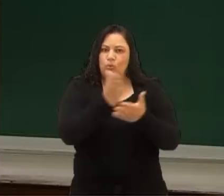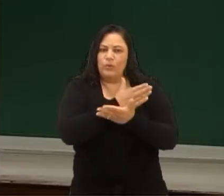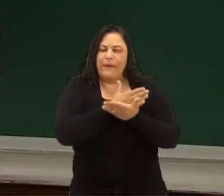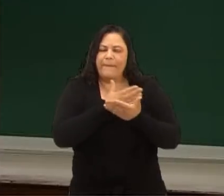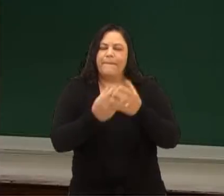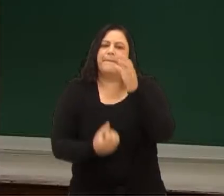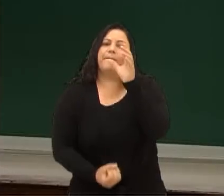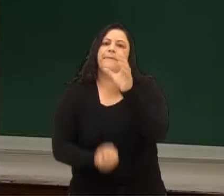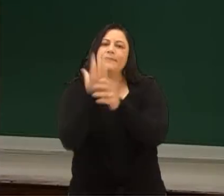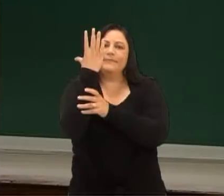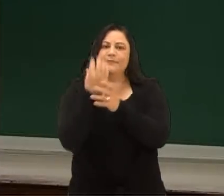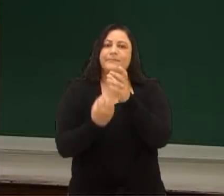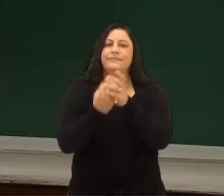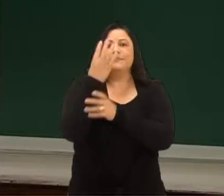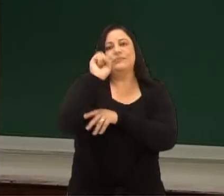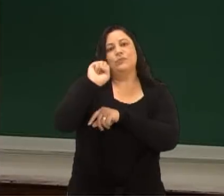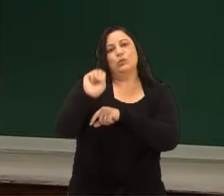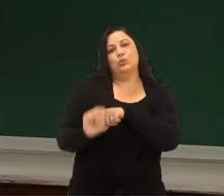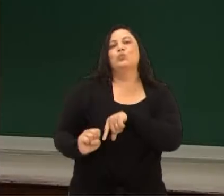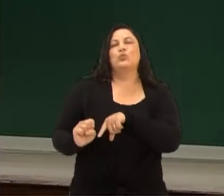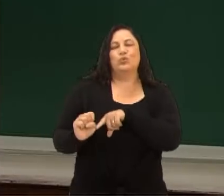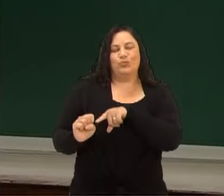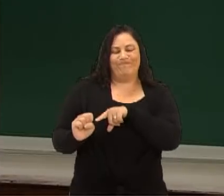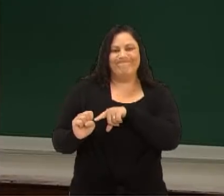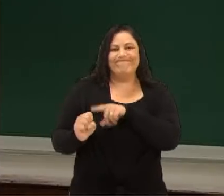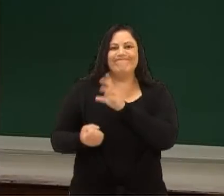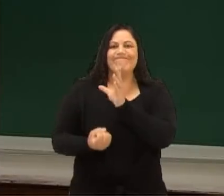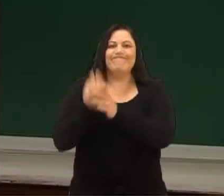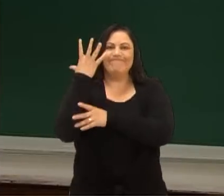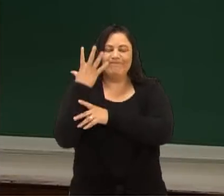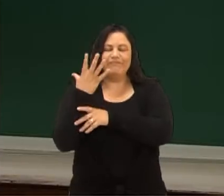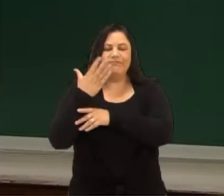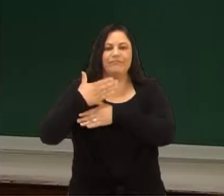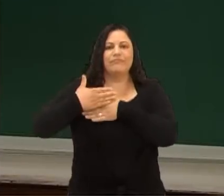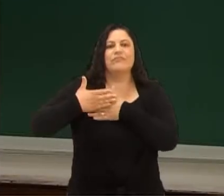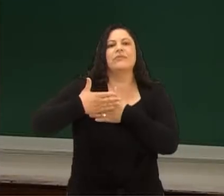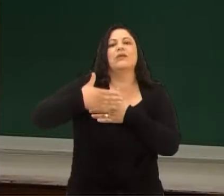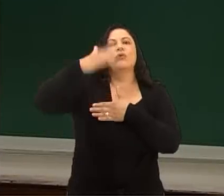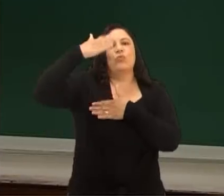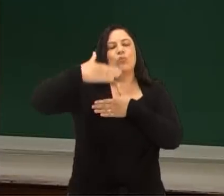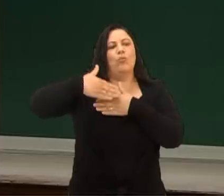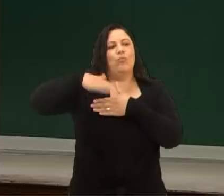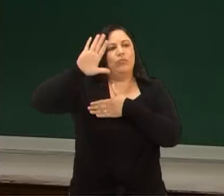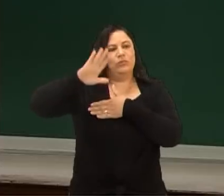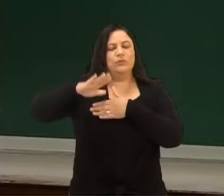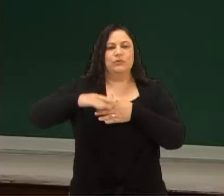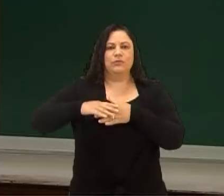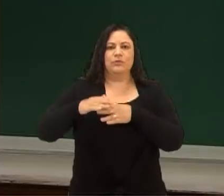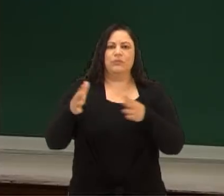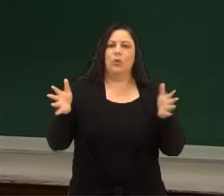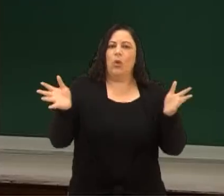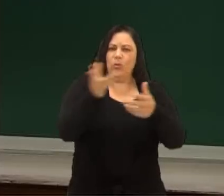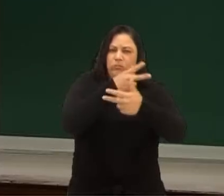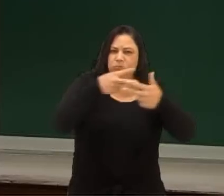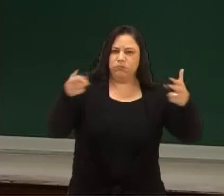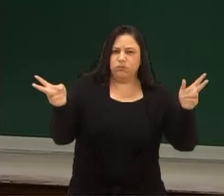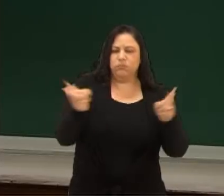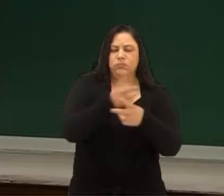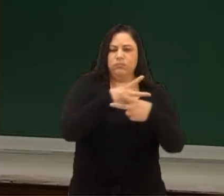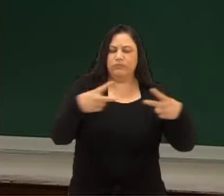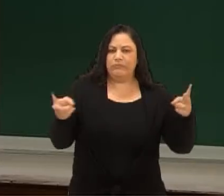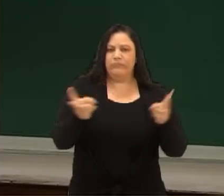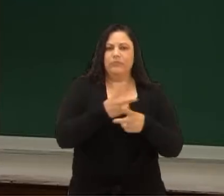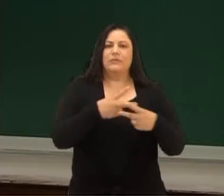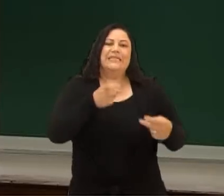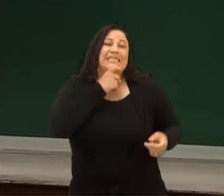aqui, ó, no sul e próximo ao Polo Sul. Então, as áreas próximas ao Polo Sul são áreas polares,